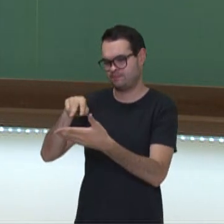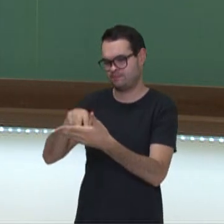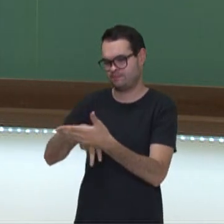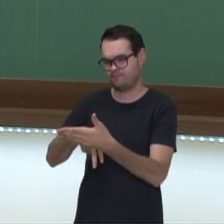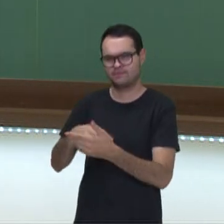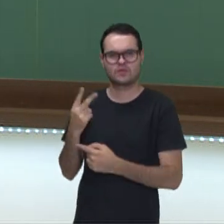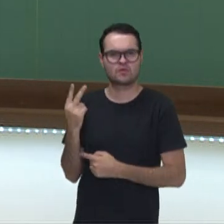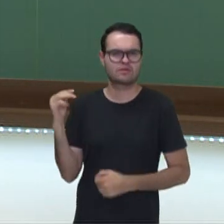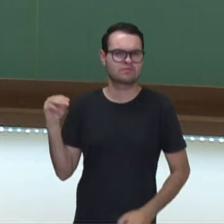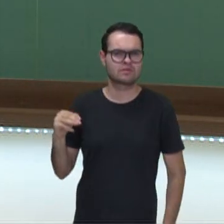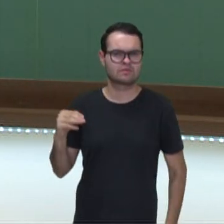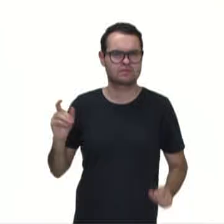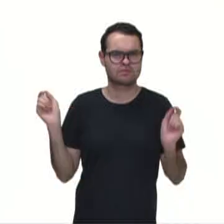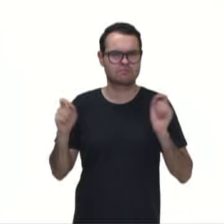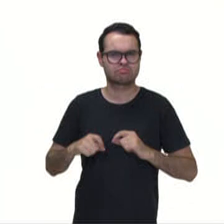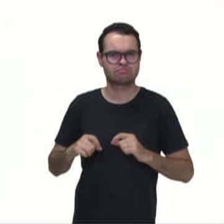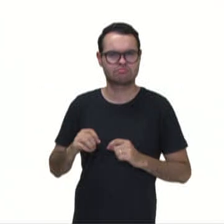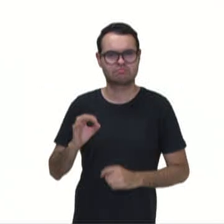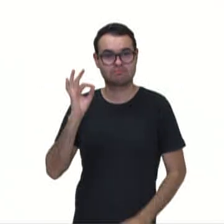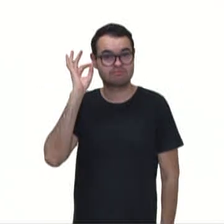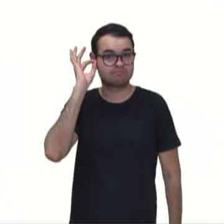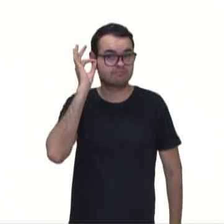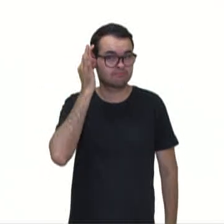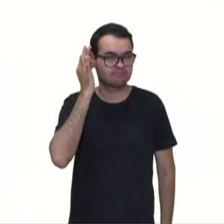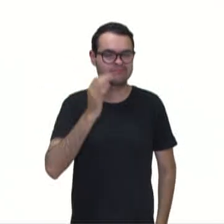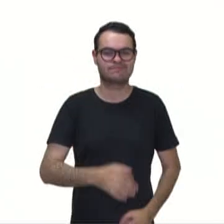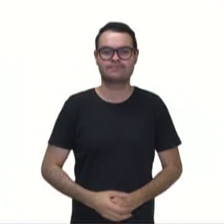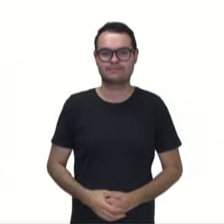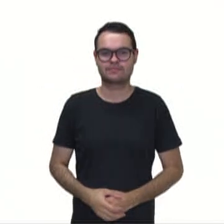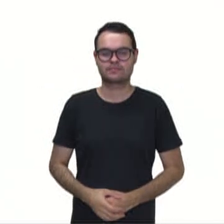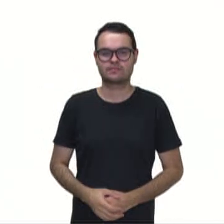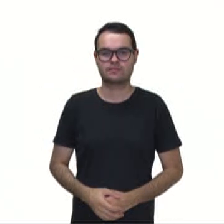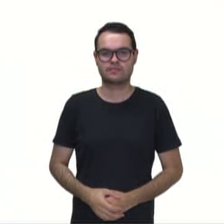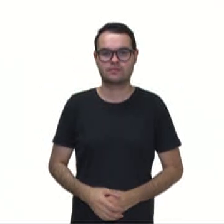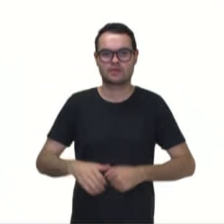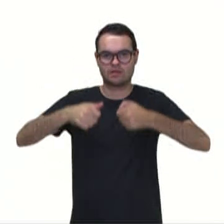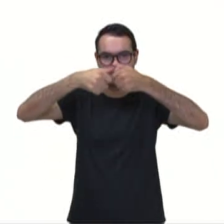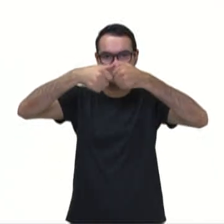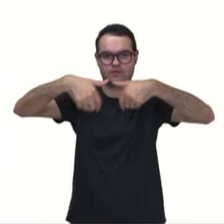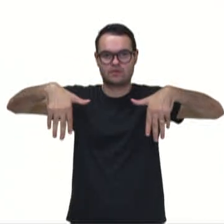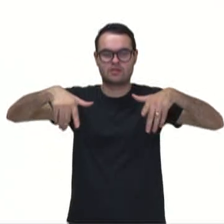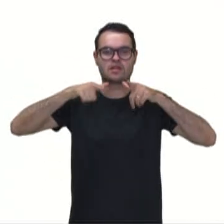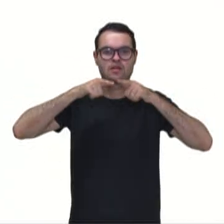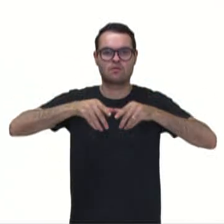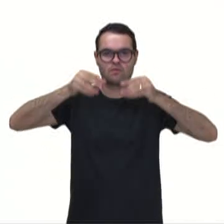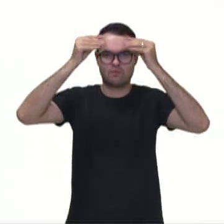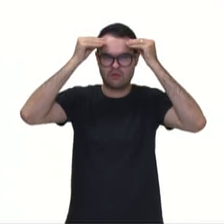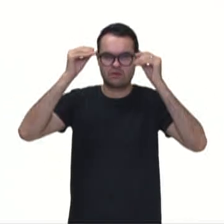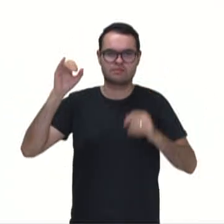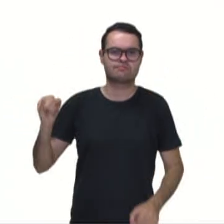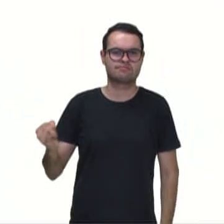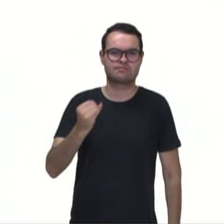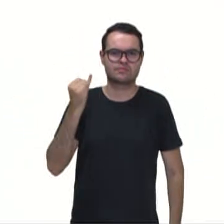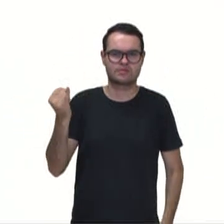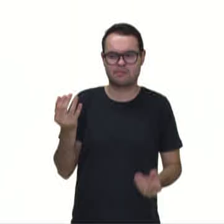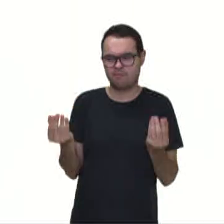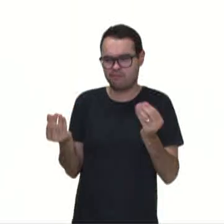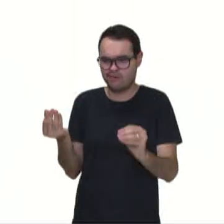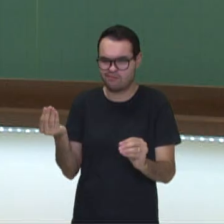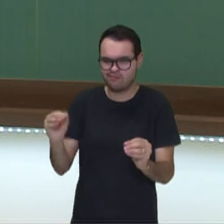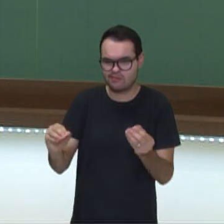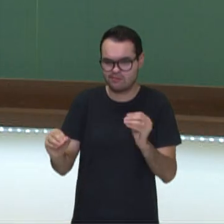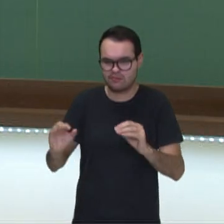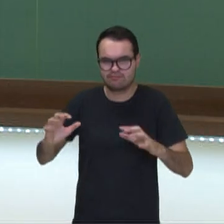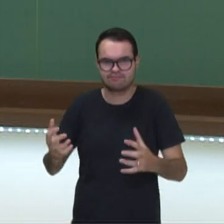menos de 2 minutos. As figuras de linguagem são importantes recursos para dar maior expressividade ao texto. E